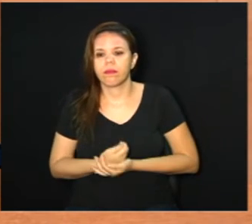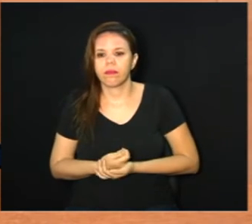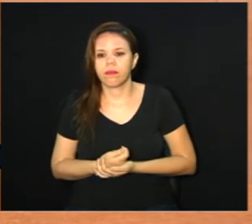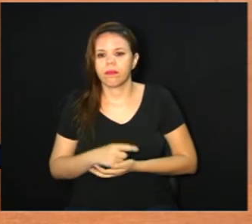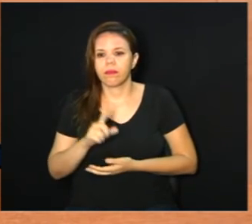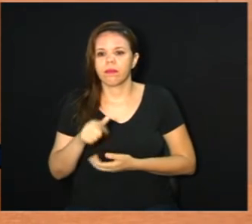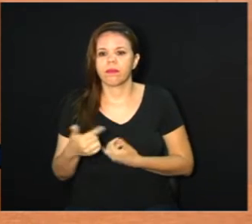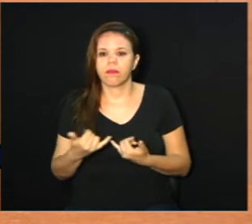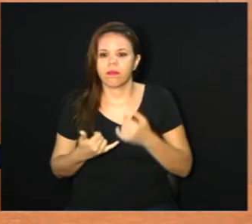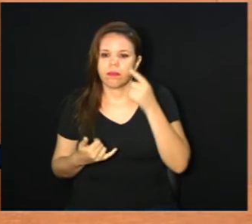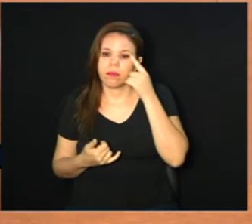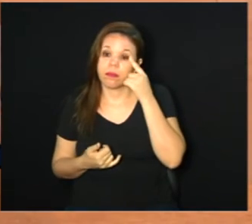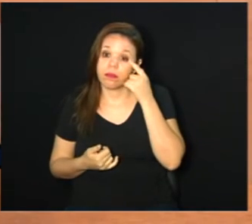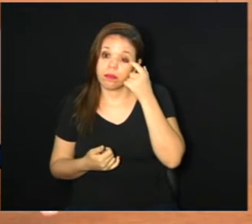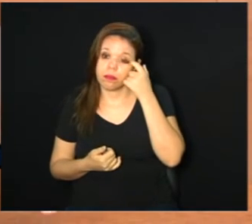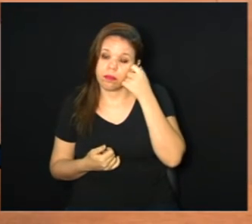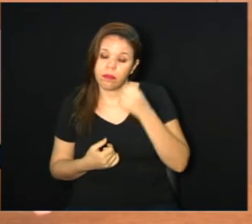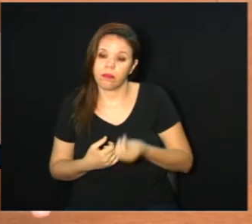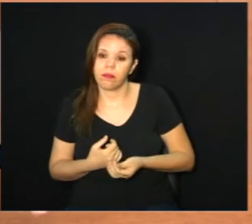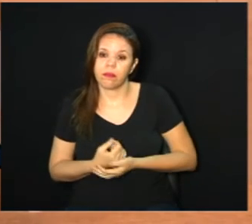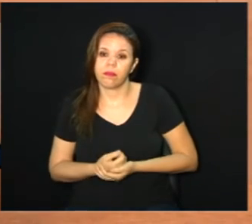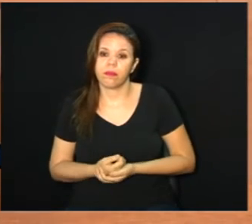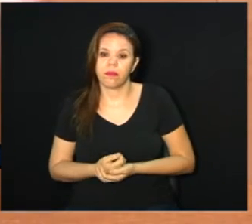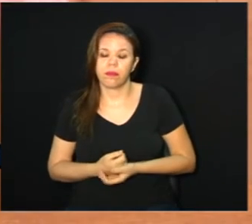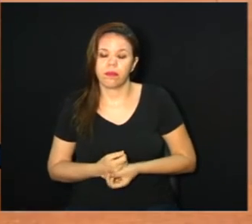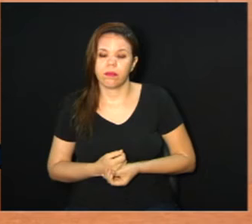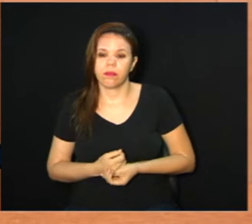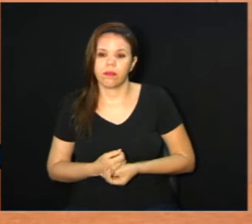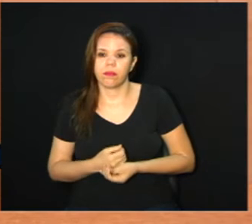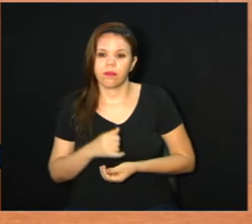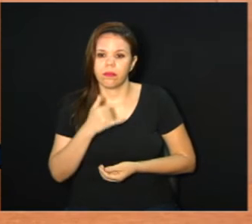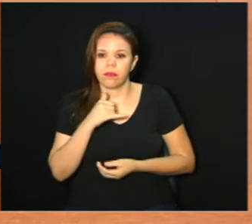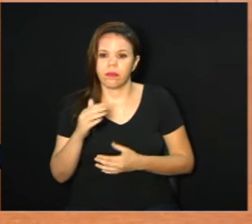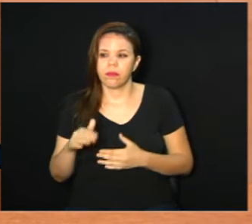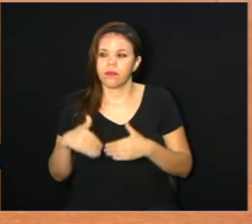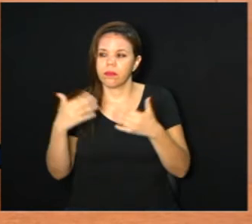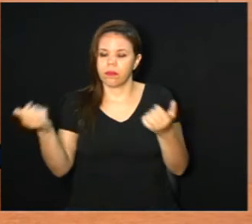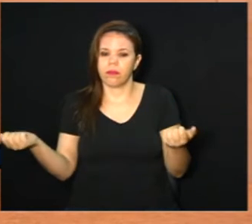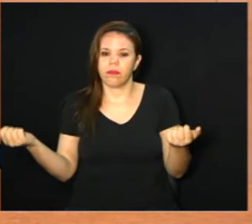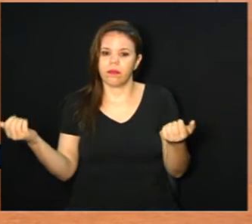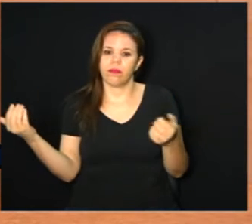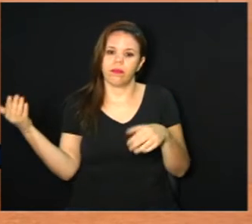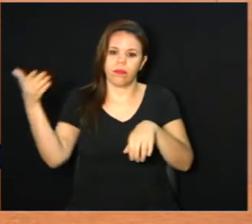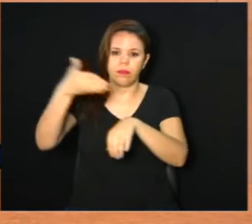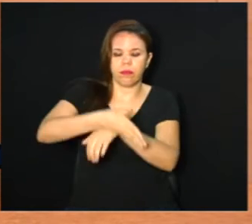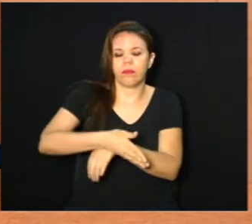Essa informação com a energia que vem de fora e a local,